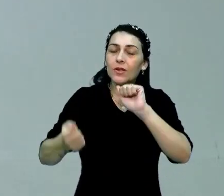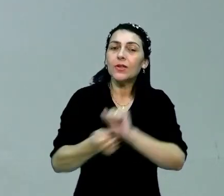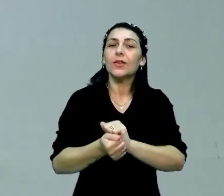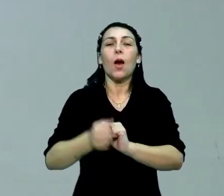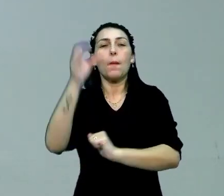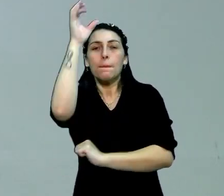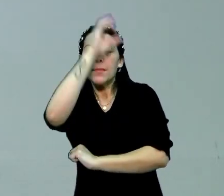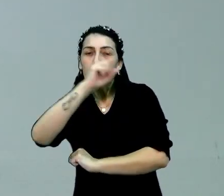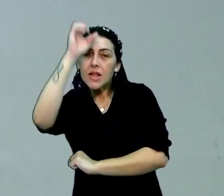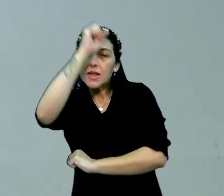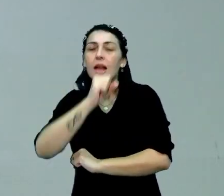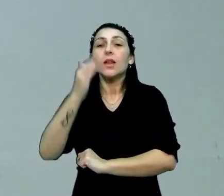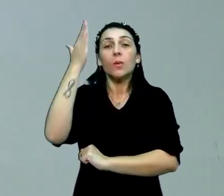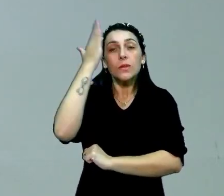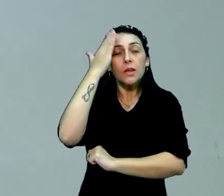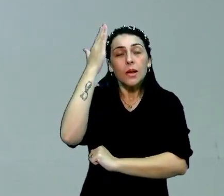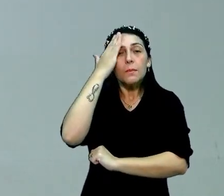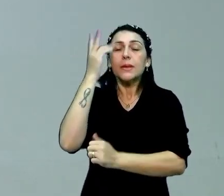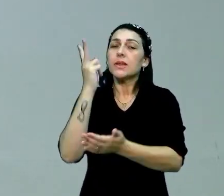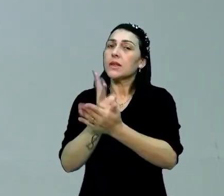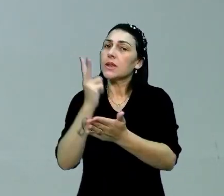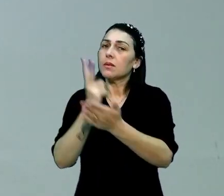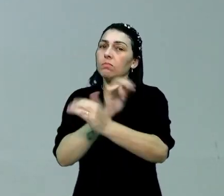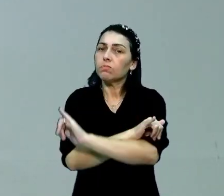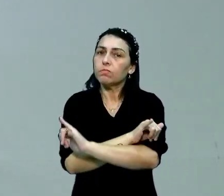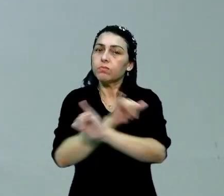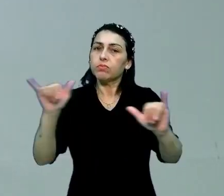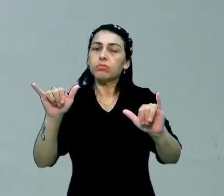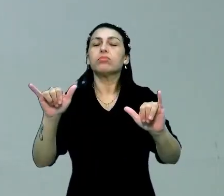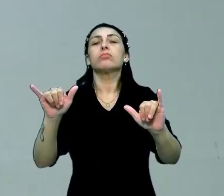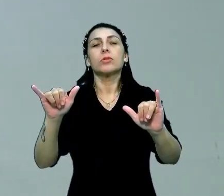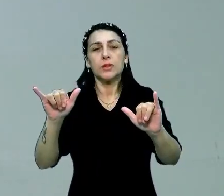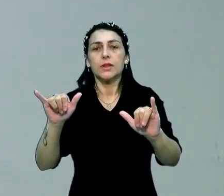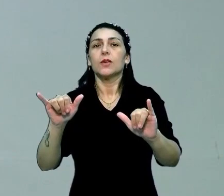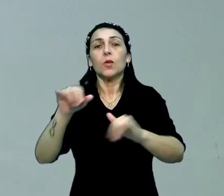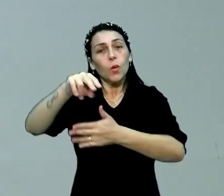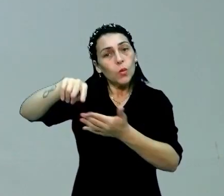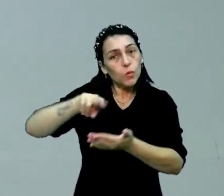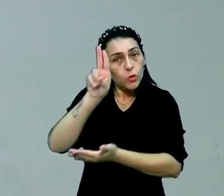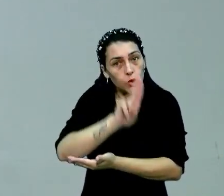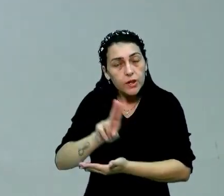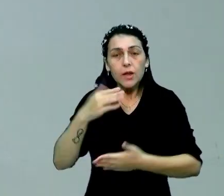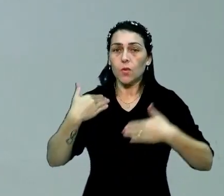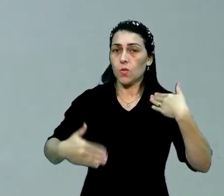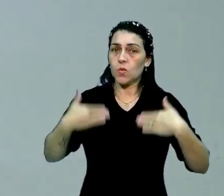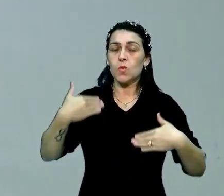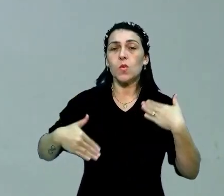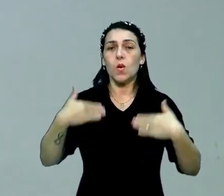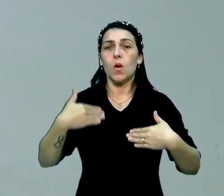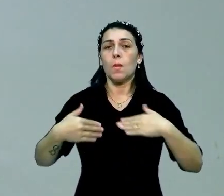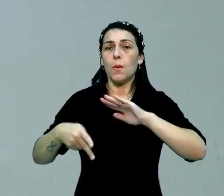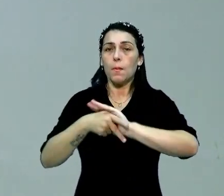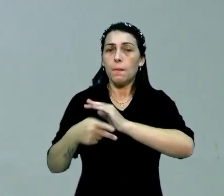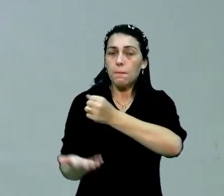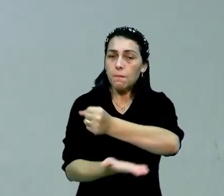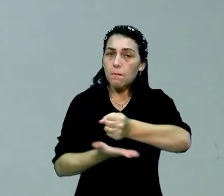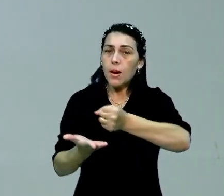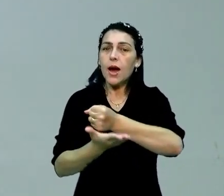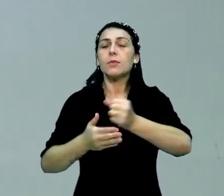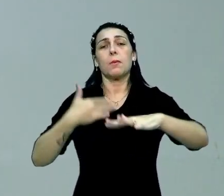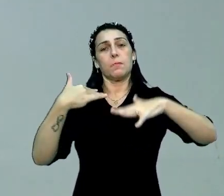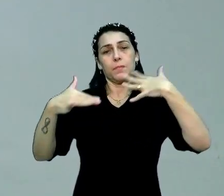um aprendizado, a um saber que está sendo propagado em um meio e eu estou utilizando o corpo como instrumento para botar no